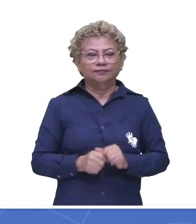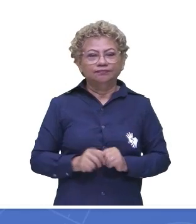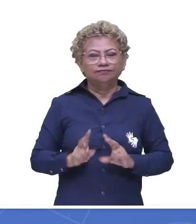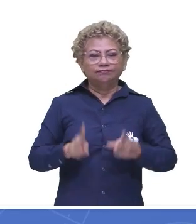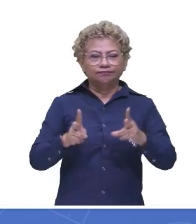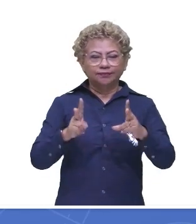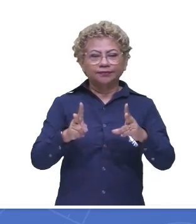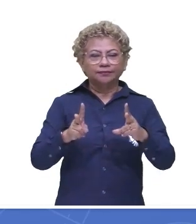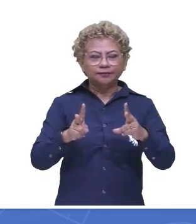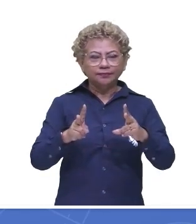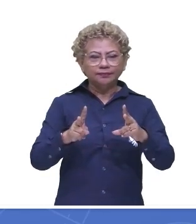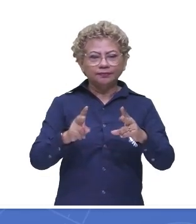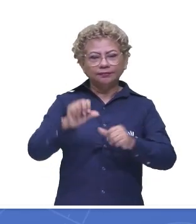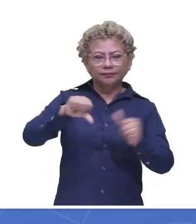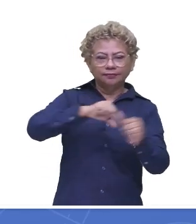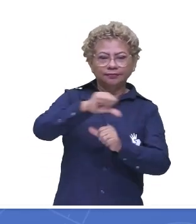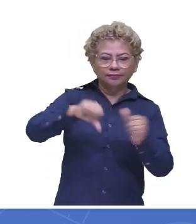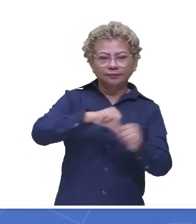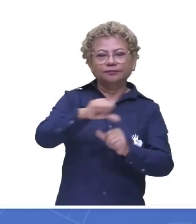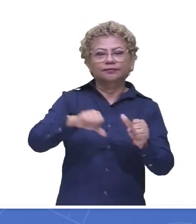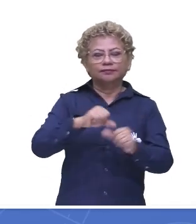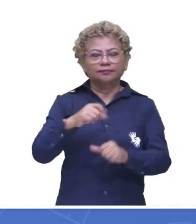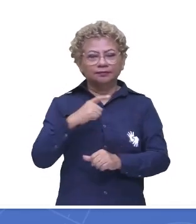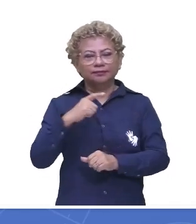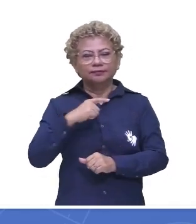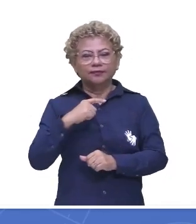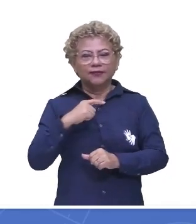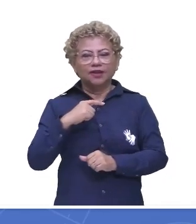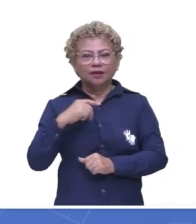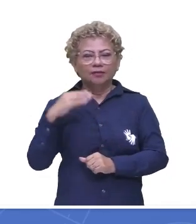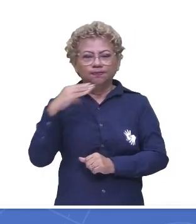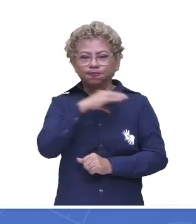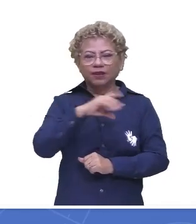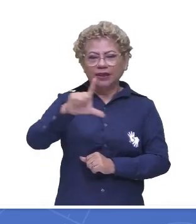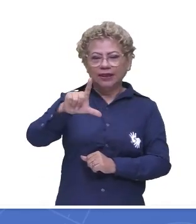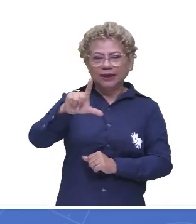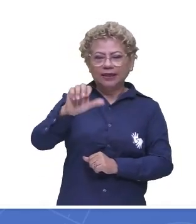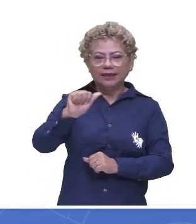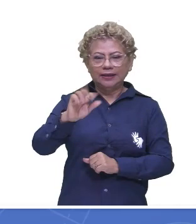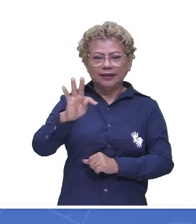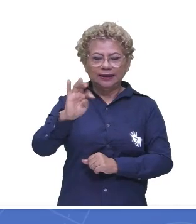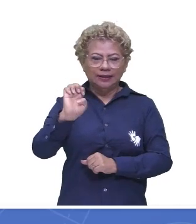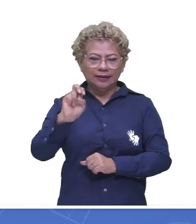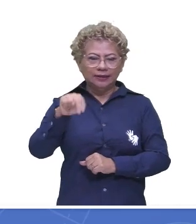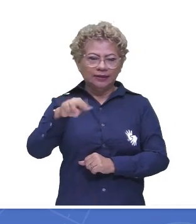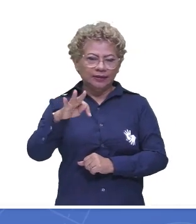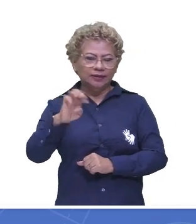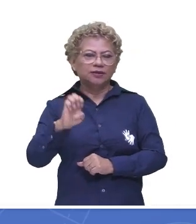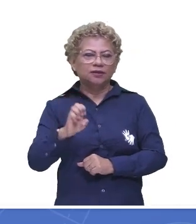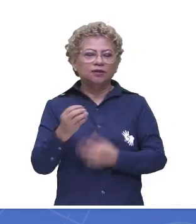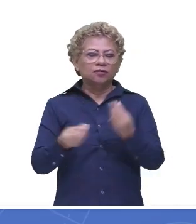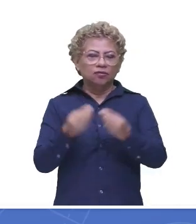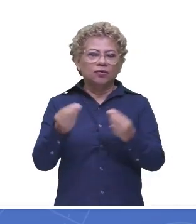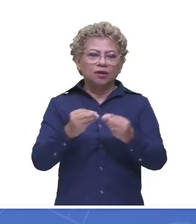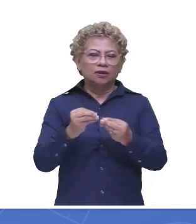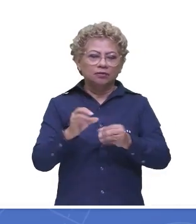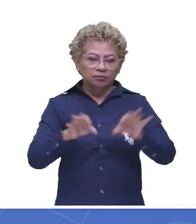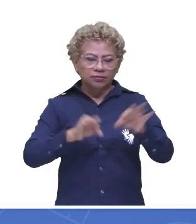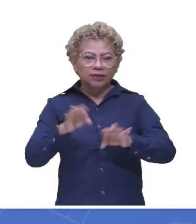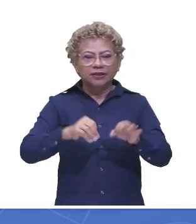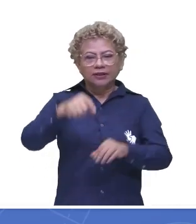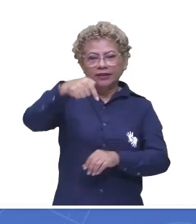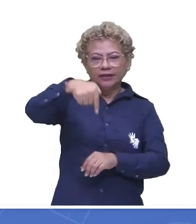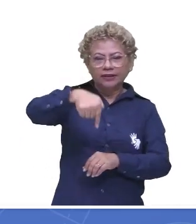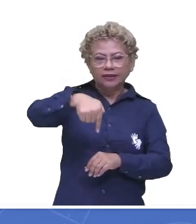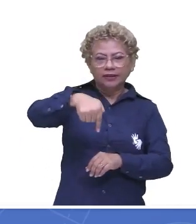temperatura constante, mudança de estado físico, nós temos calor latente. Se o calor é latente, como é que eu calculo esse calor? Q é igual